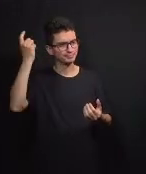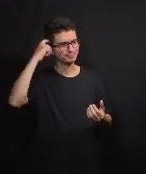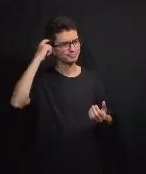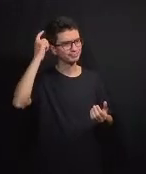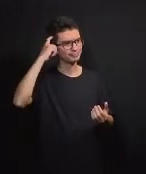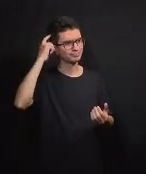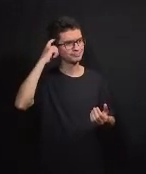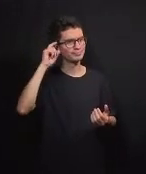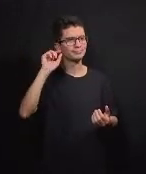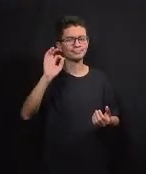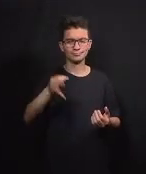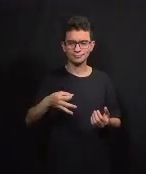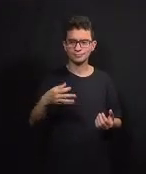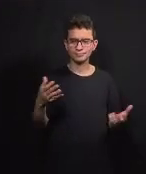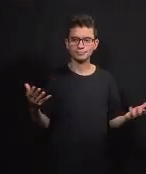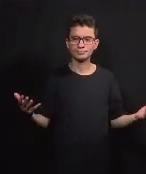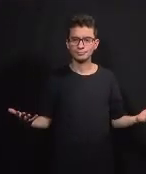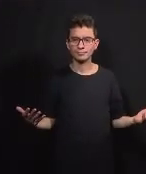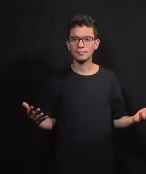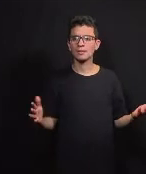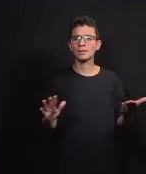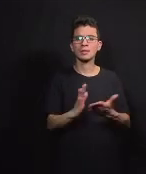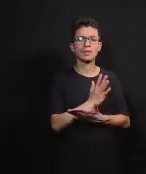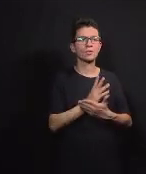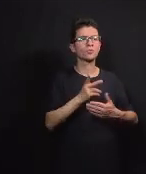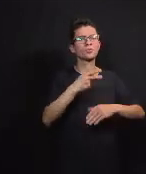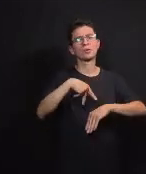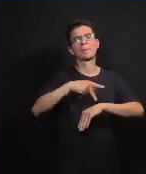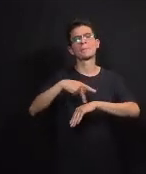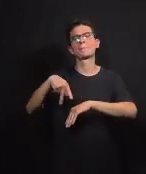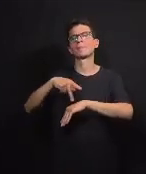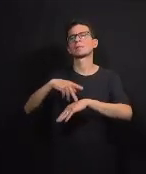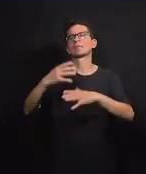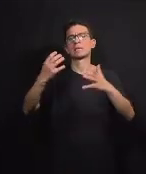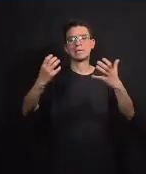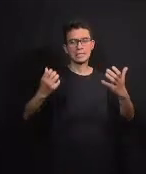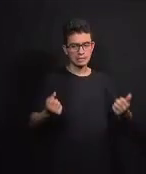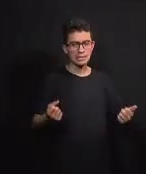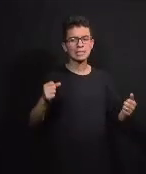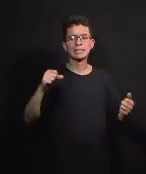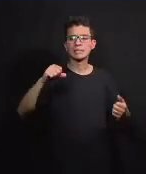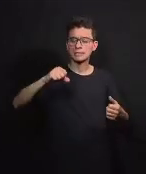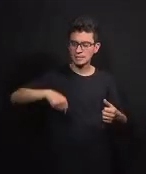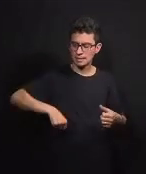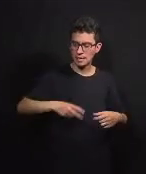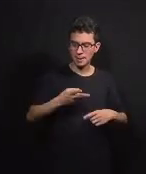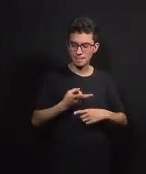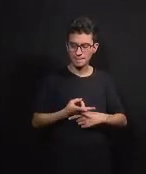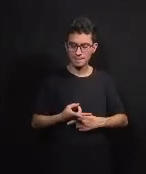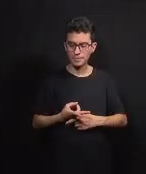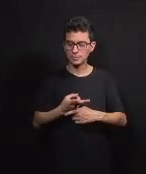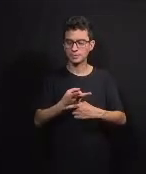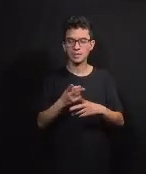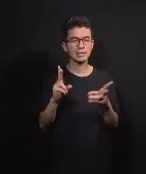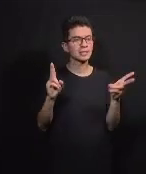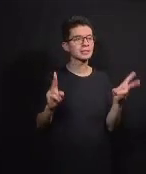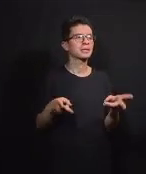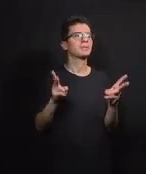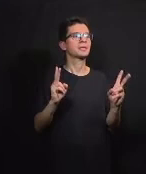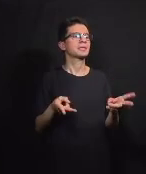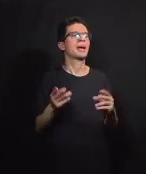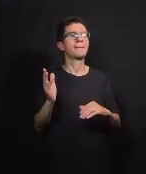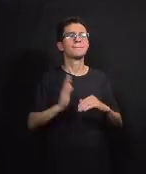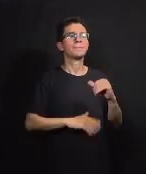os países que aceitam o regime democrático ou que buscam estabilizar o regime democrático,